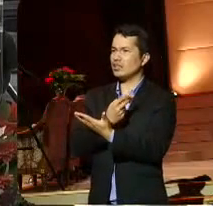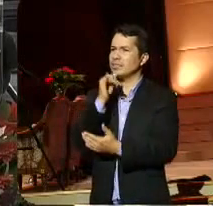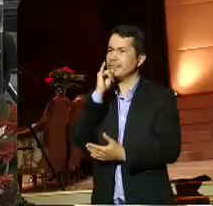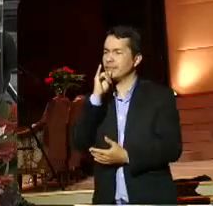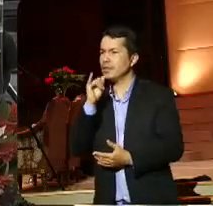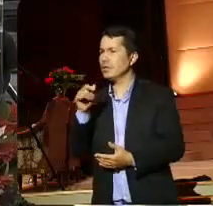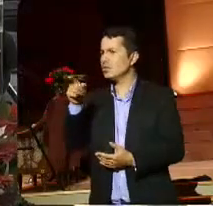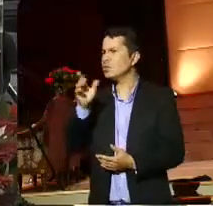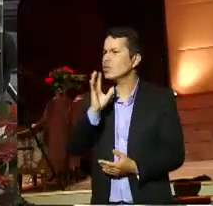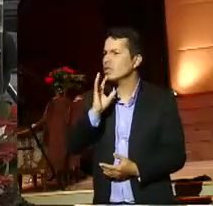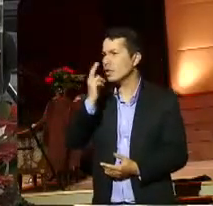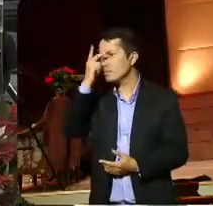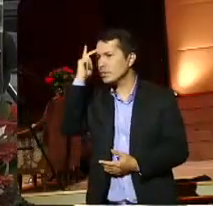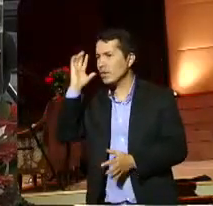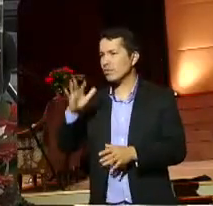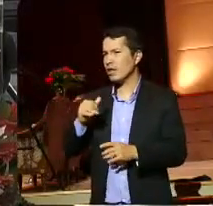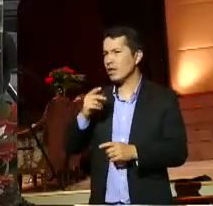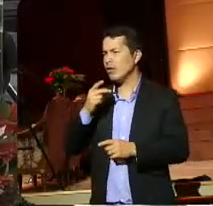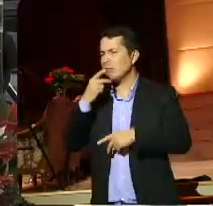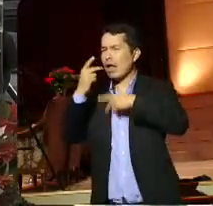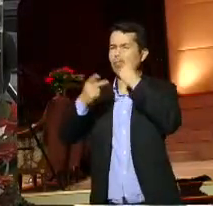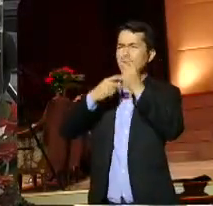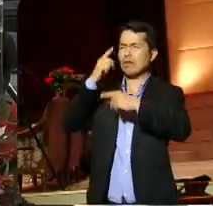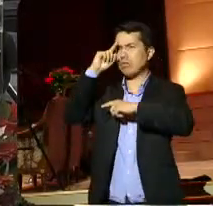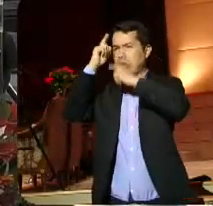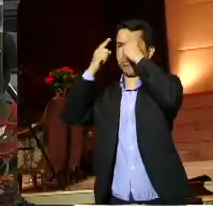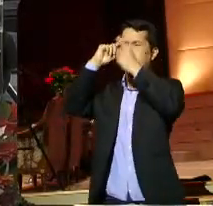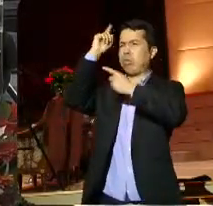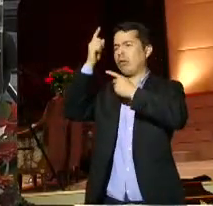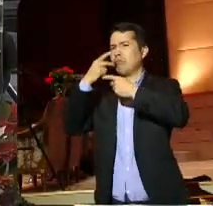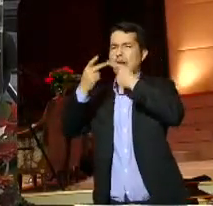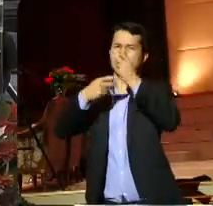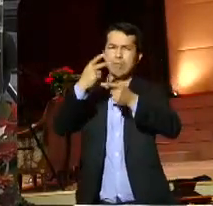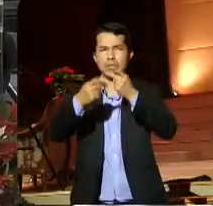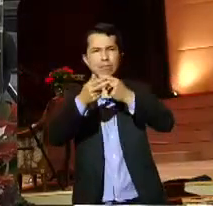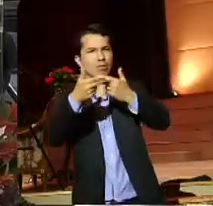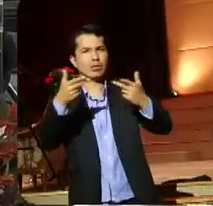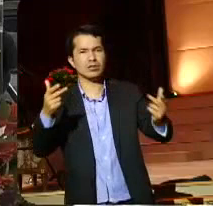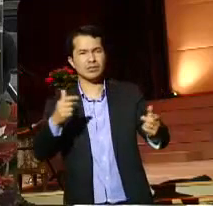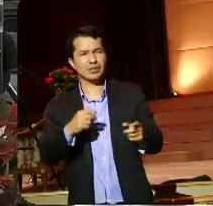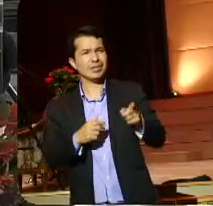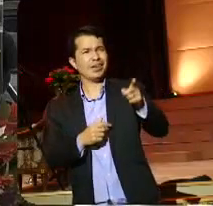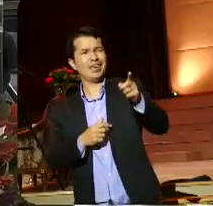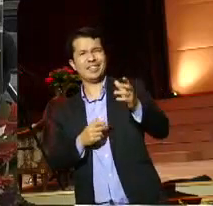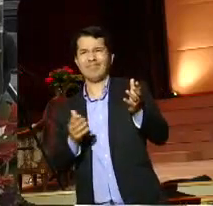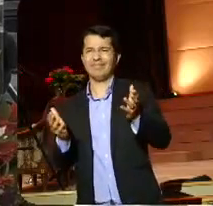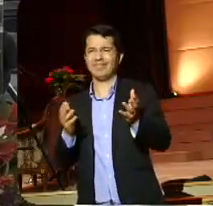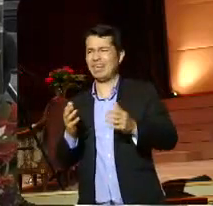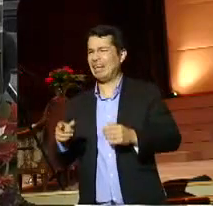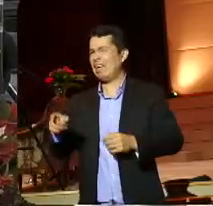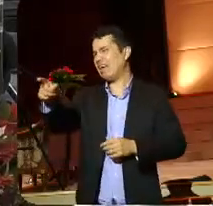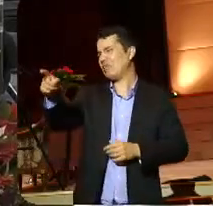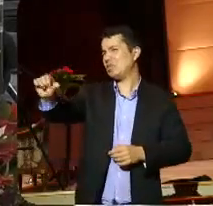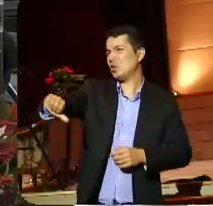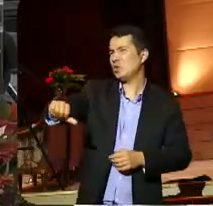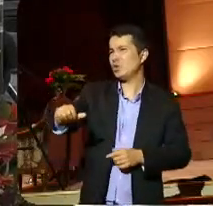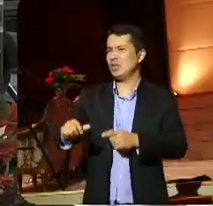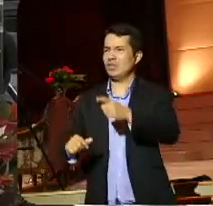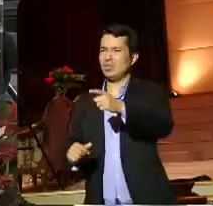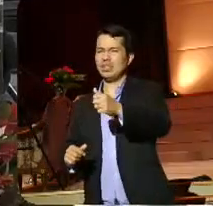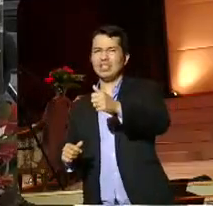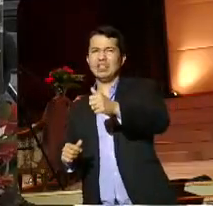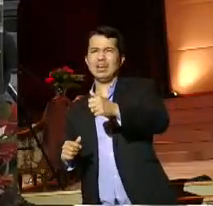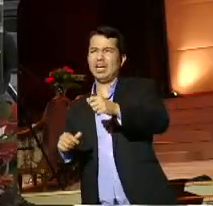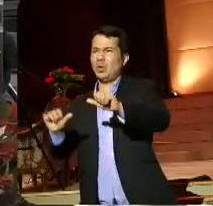desconstrucionista, né? Você já viu tanta gente aí? Tem, está cheio, né? Eu às vezes quando olho, não gosto nem de olhar, né? Aqueles caras que desconstroem tudo, mas não tem